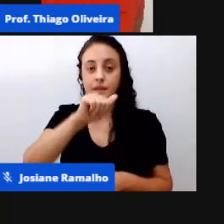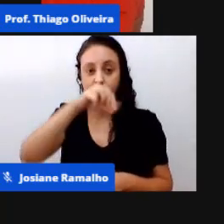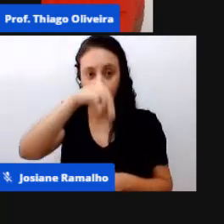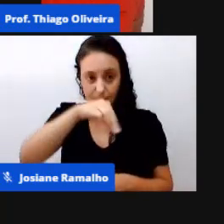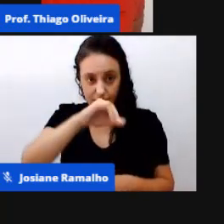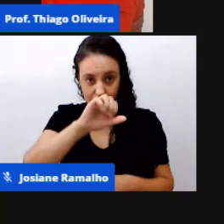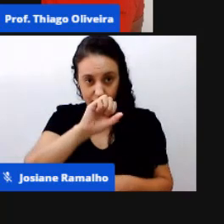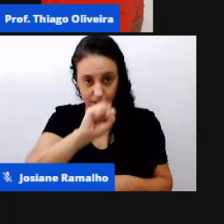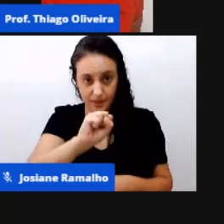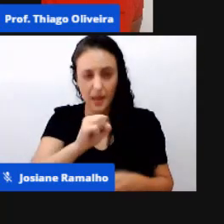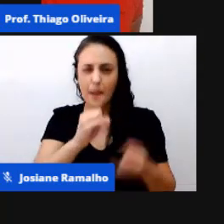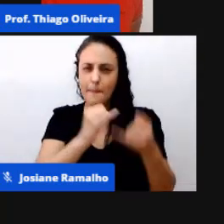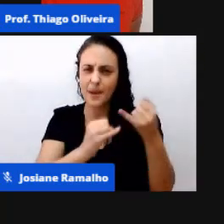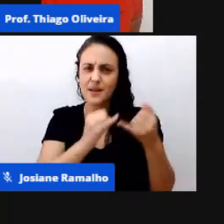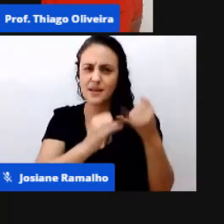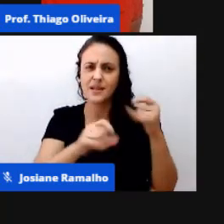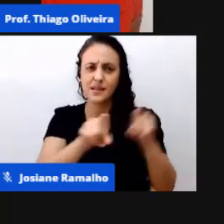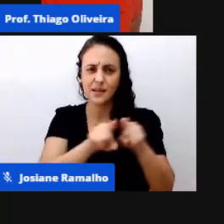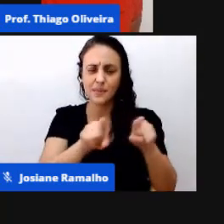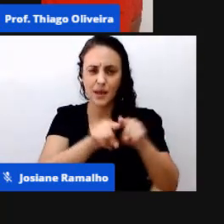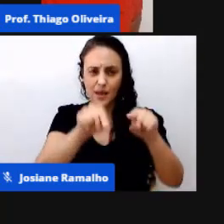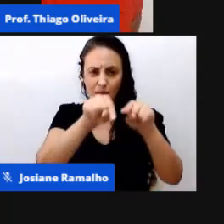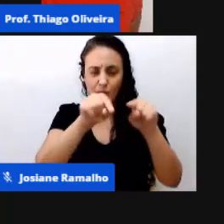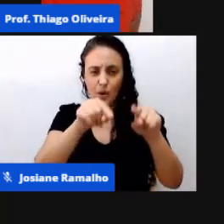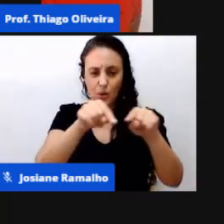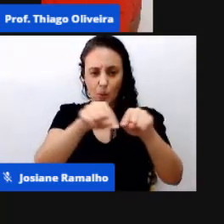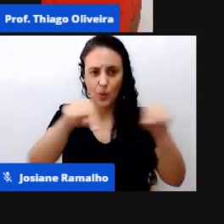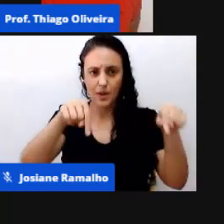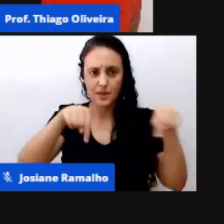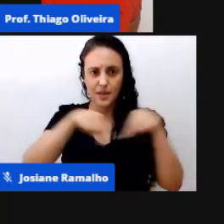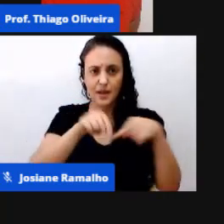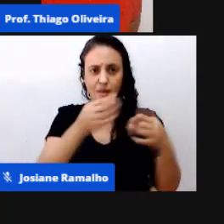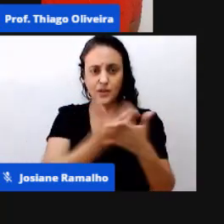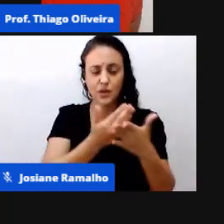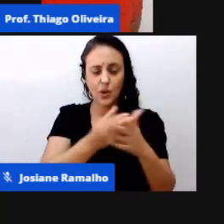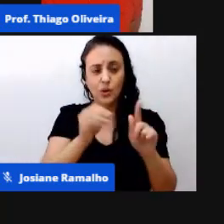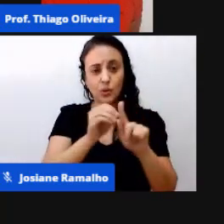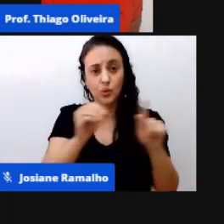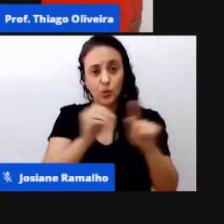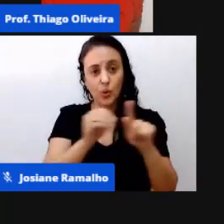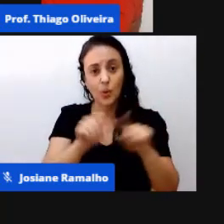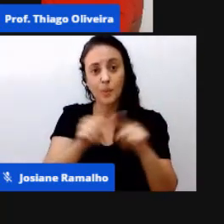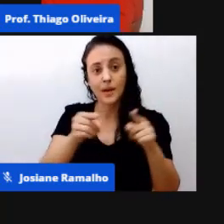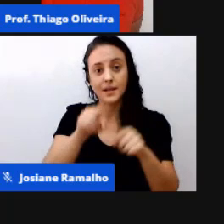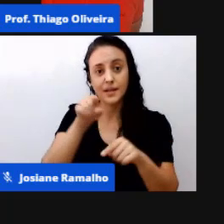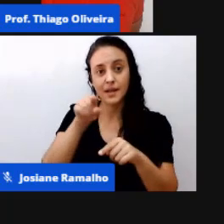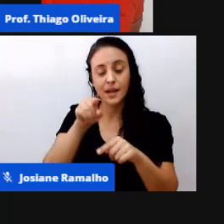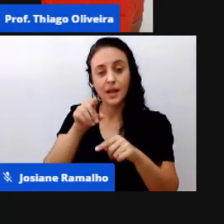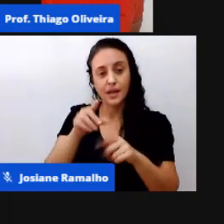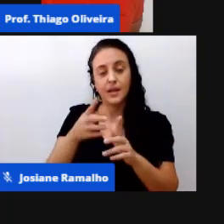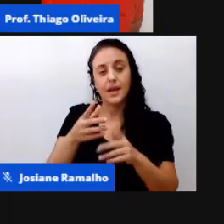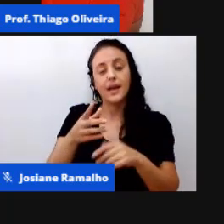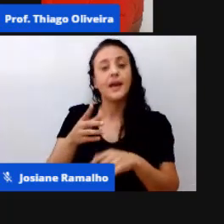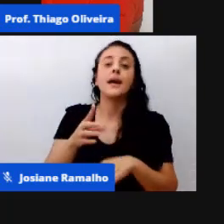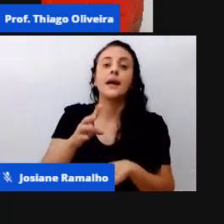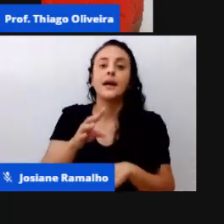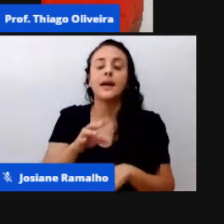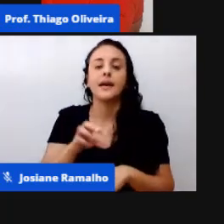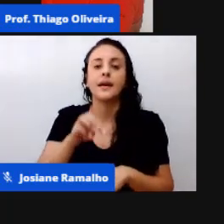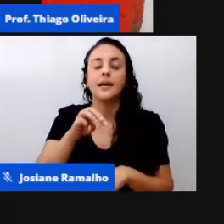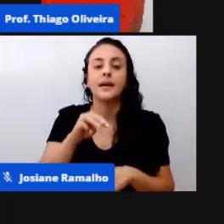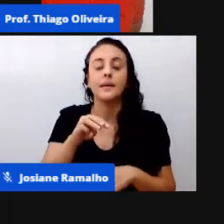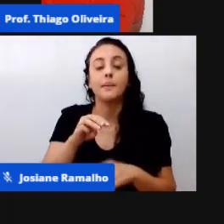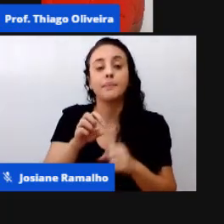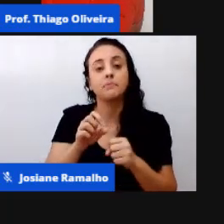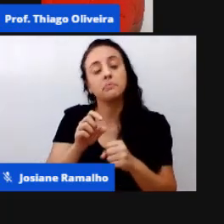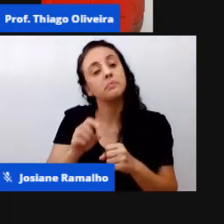não é da Google, é da Microsoft, tá? Mas tem os mesmos princípios, né? A plataforma de colaboração Microsoft Teams